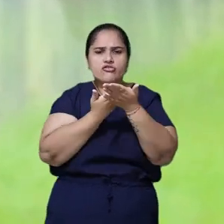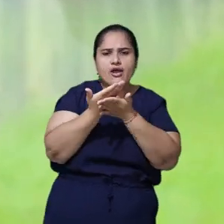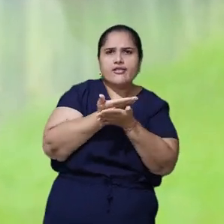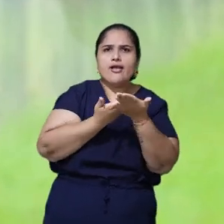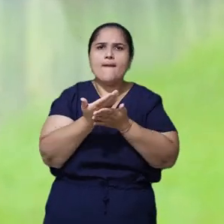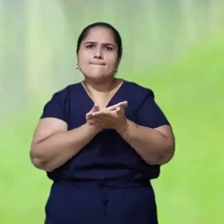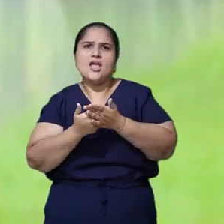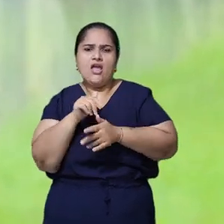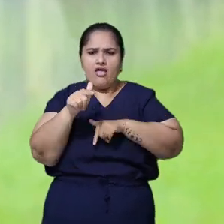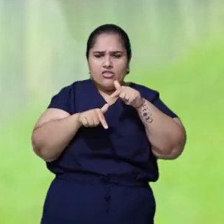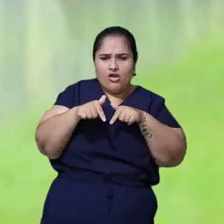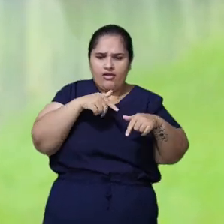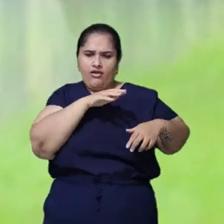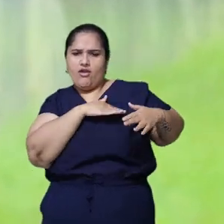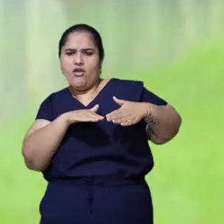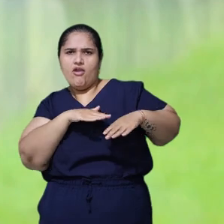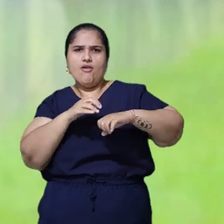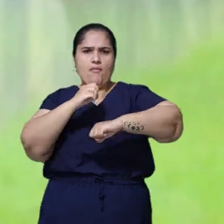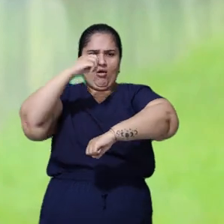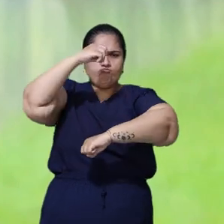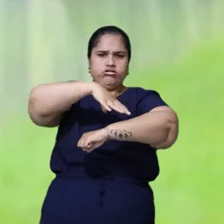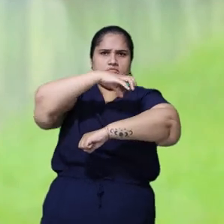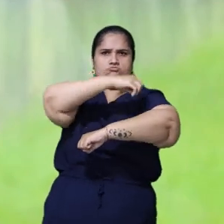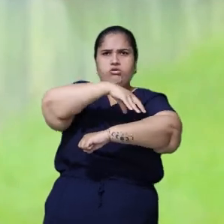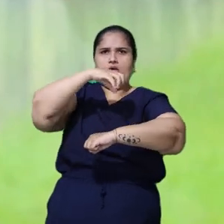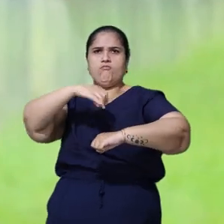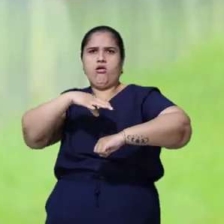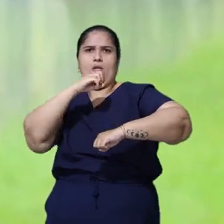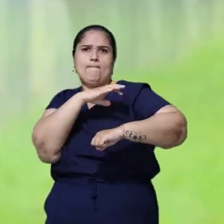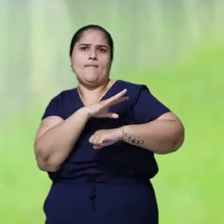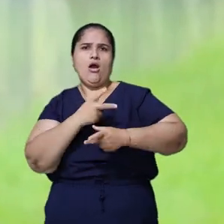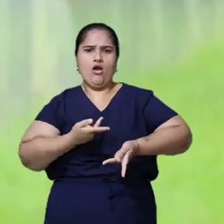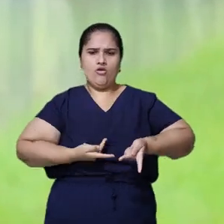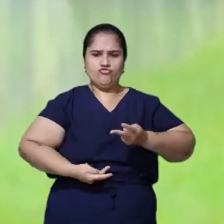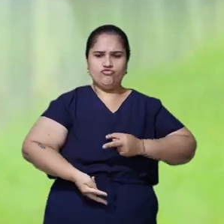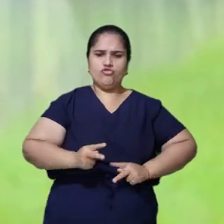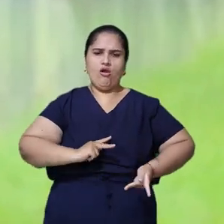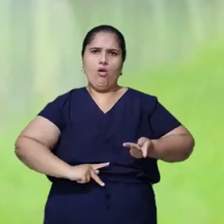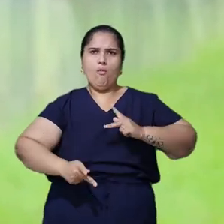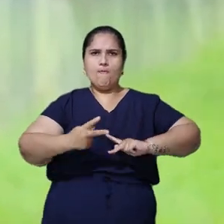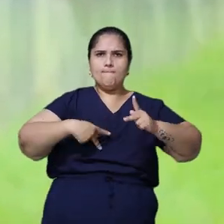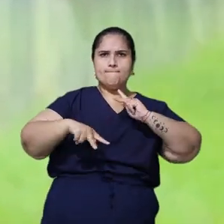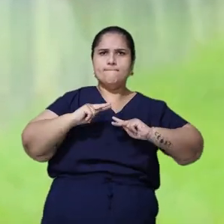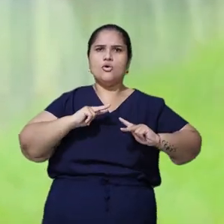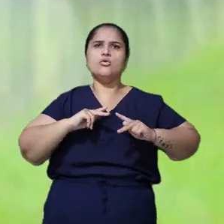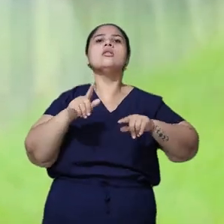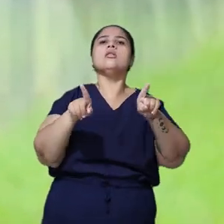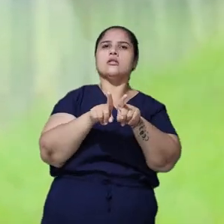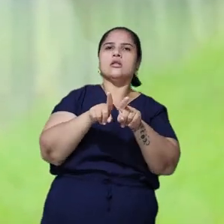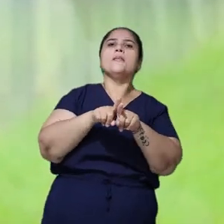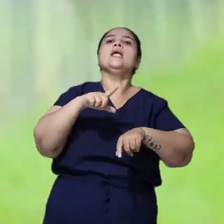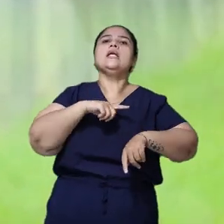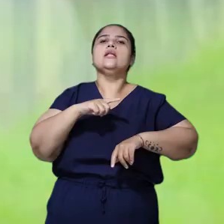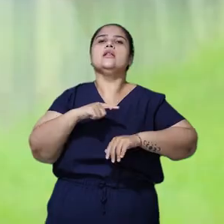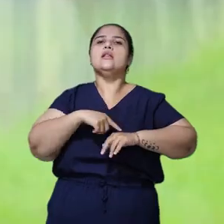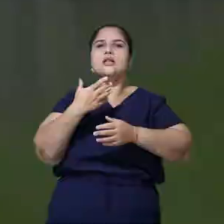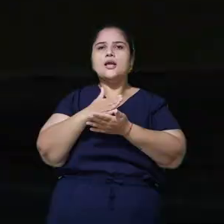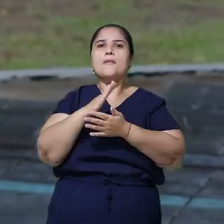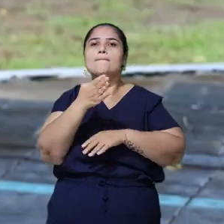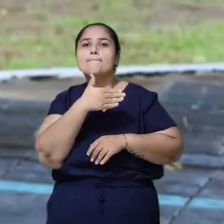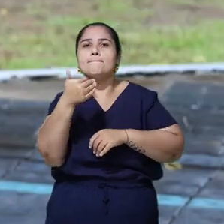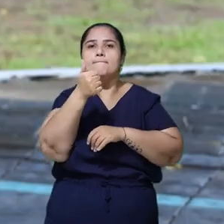cirurgia, radioterapia, né, hormonioterapia, e tem, né, conseguido aumentar as taxas de cura da